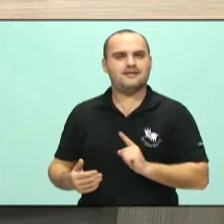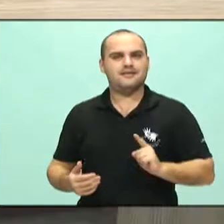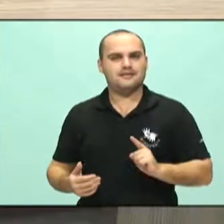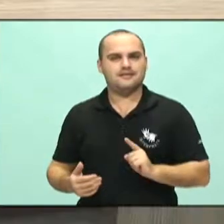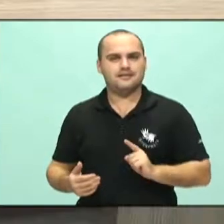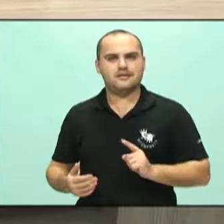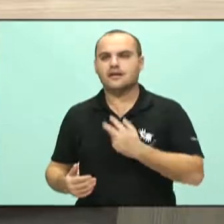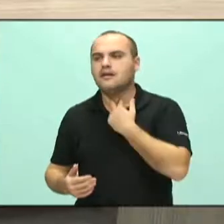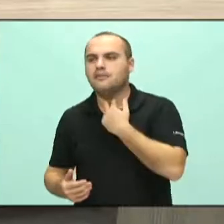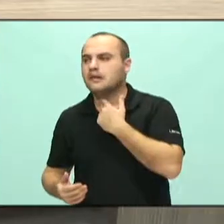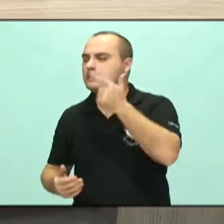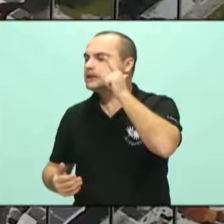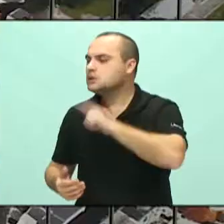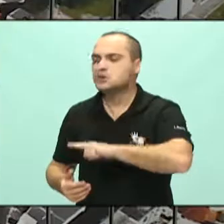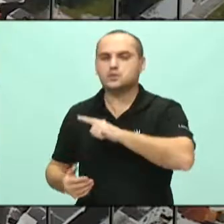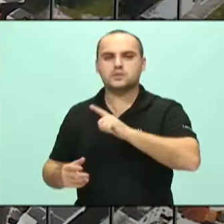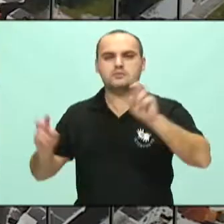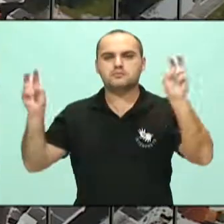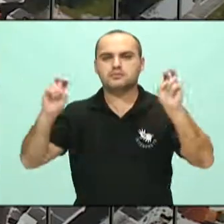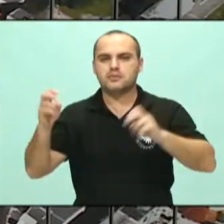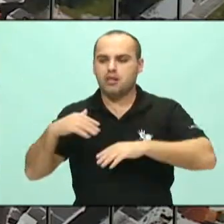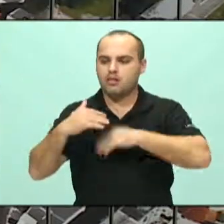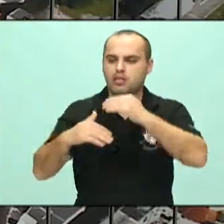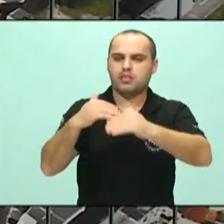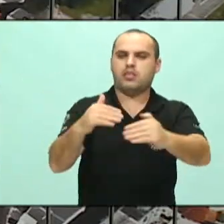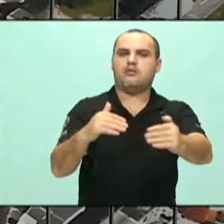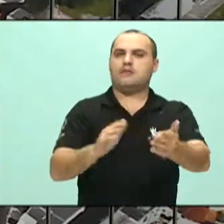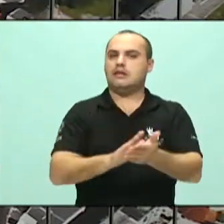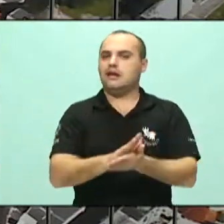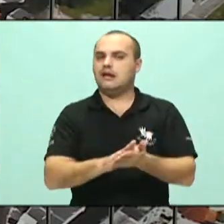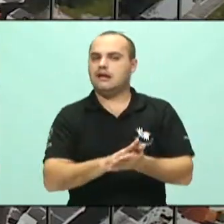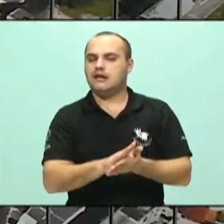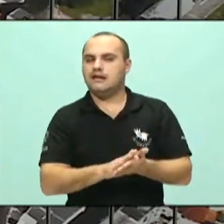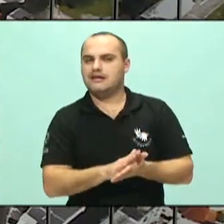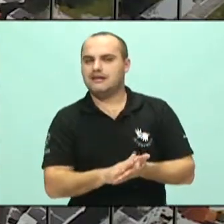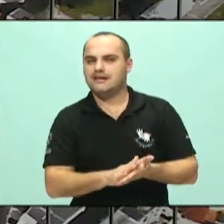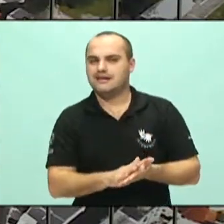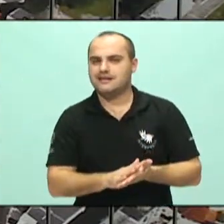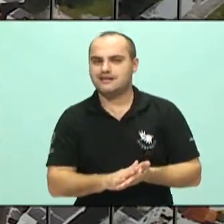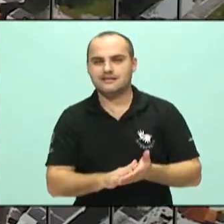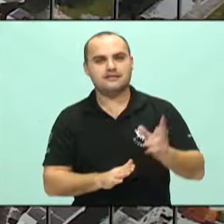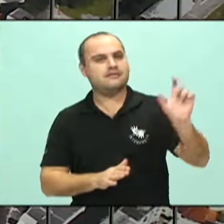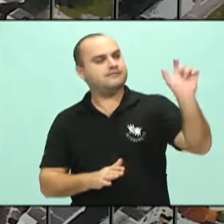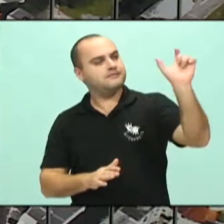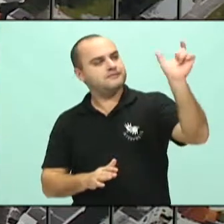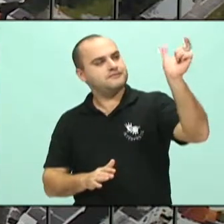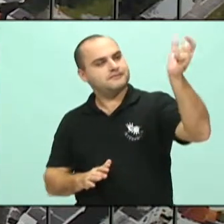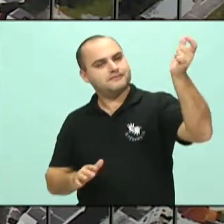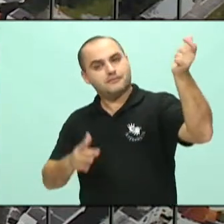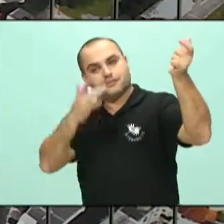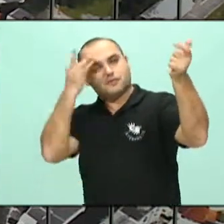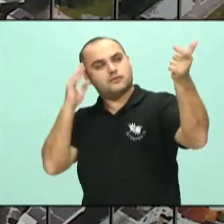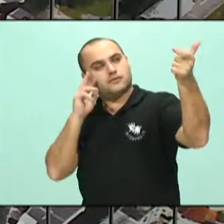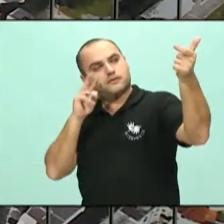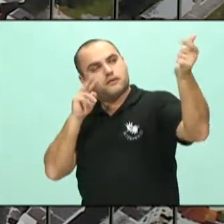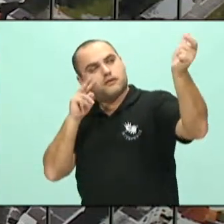repetir uma história, aliás, histórias sobre um fato histórico mesmo, porque